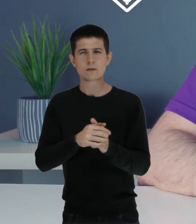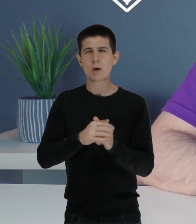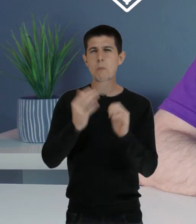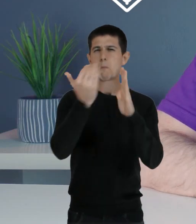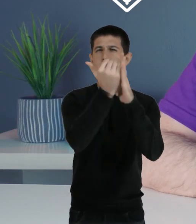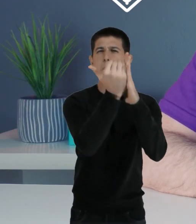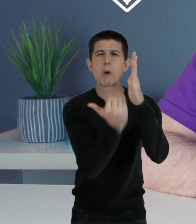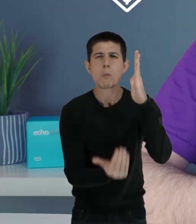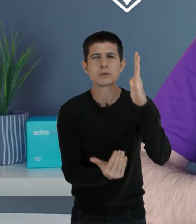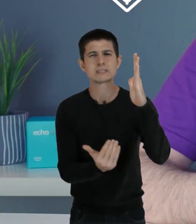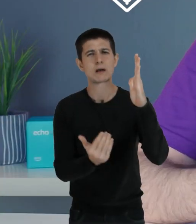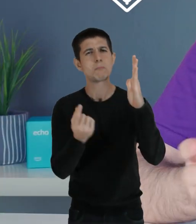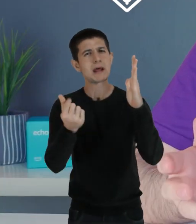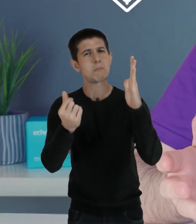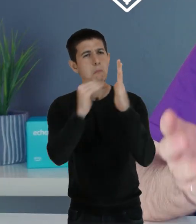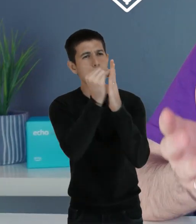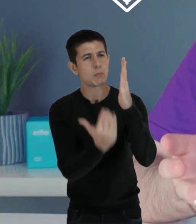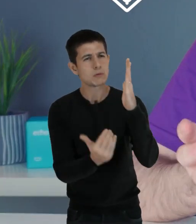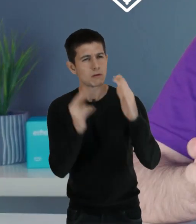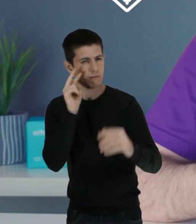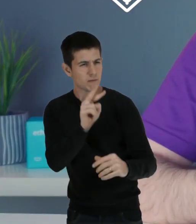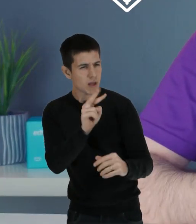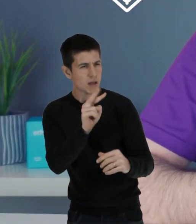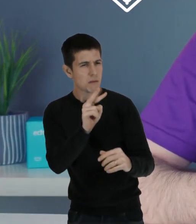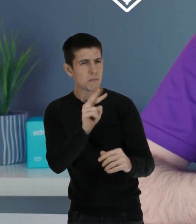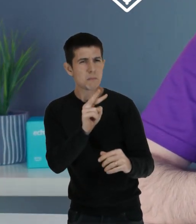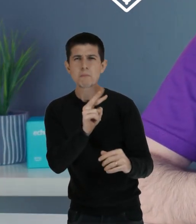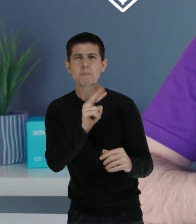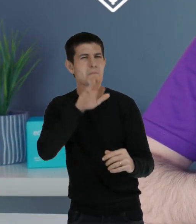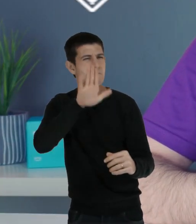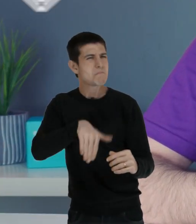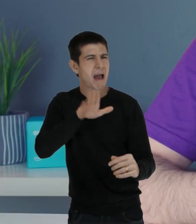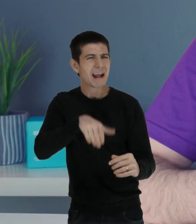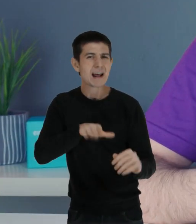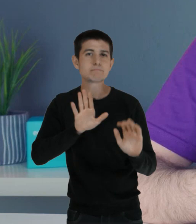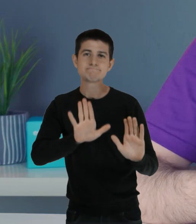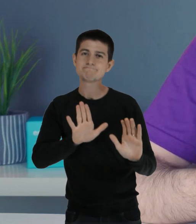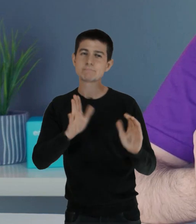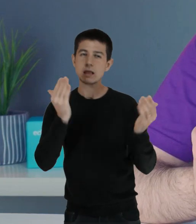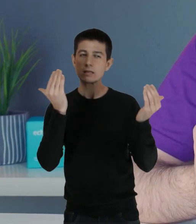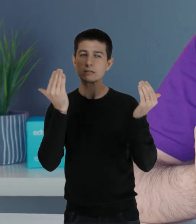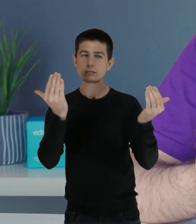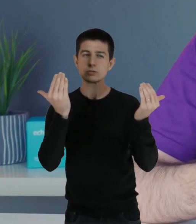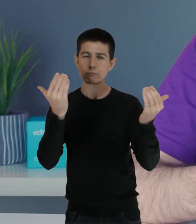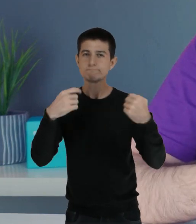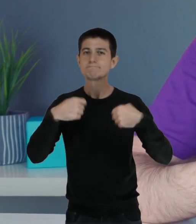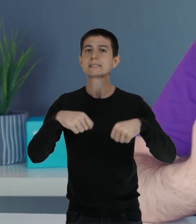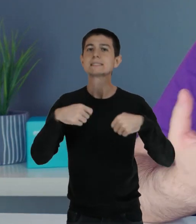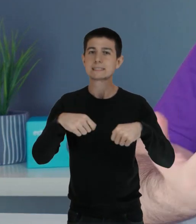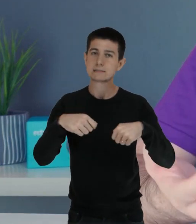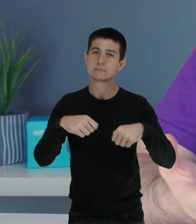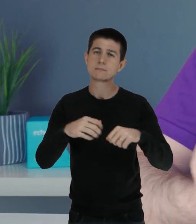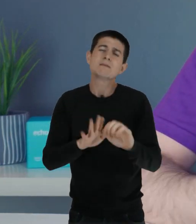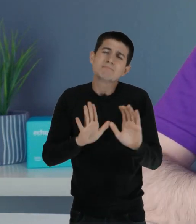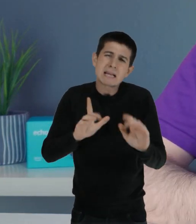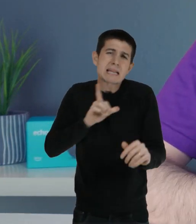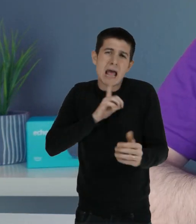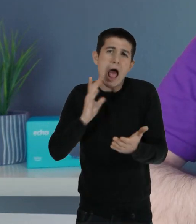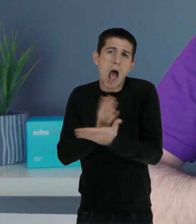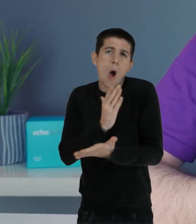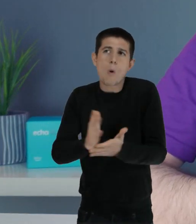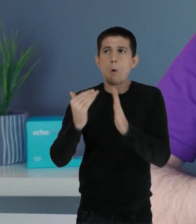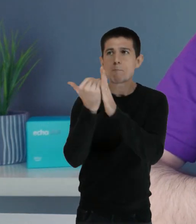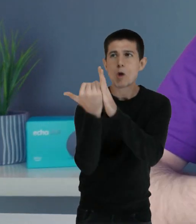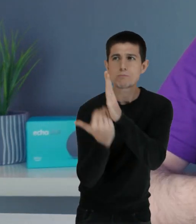preços muito baixos. Sem dúvida, promoções existem, mas se um site está vendendo um produto por um valor muito abaixo dos outros